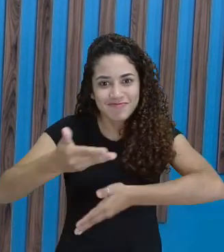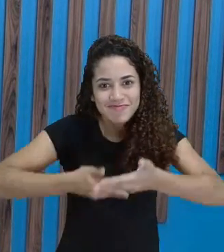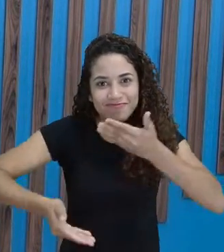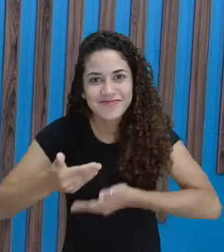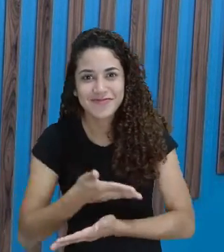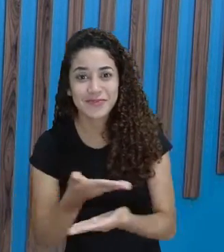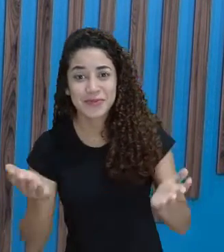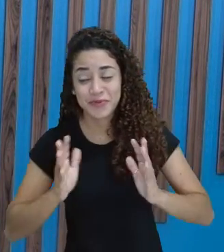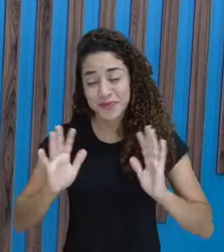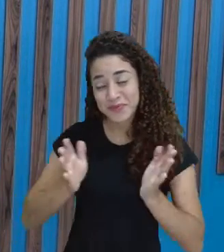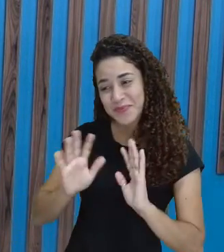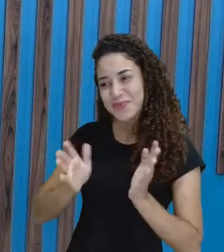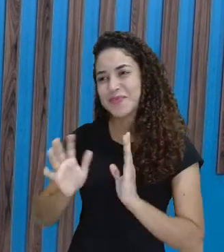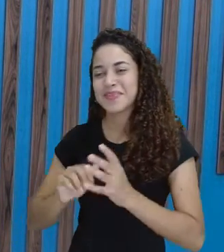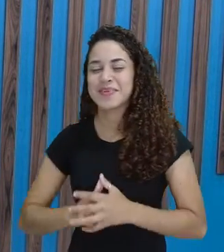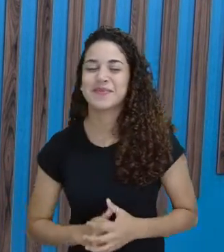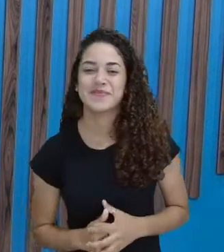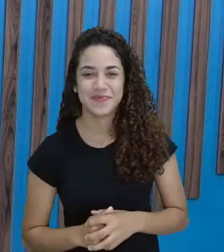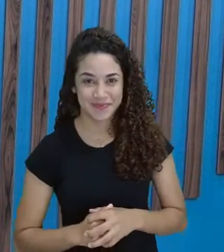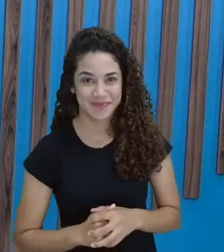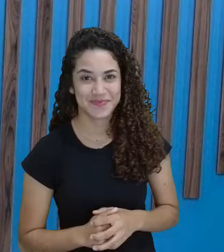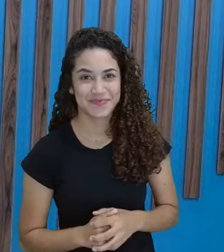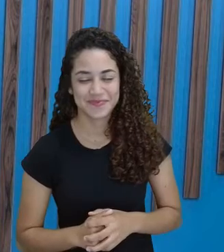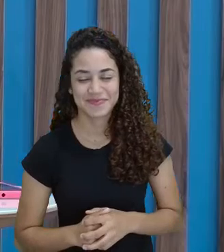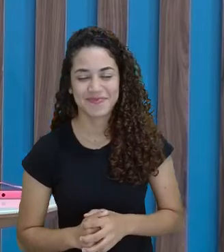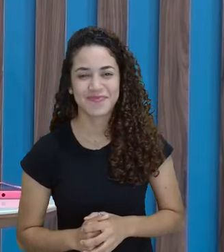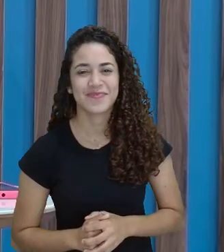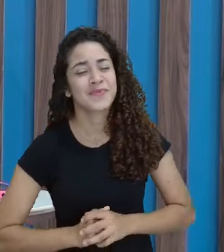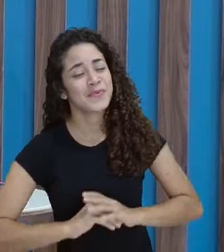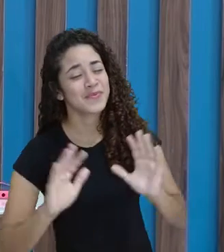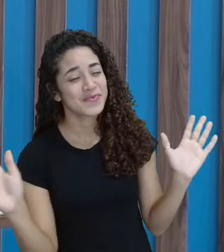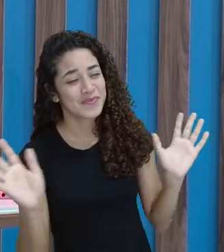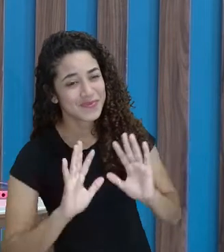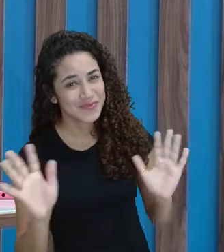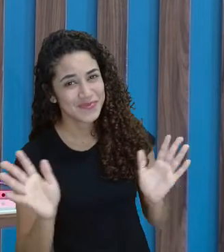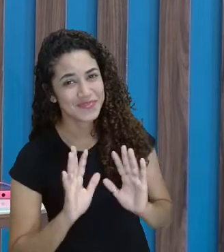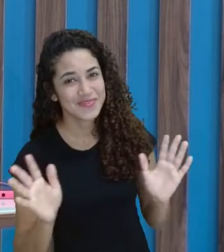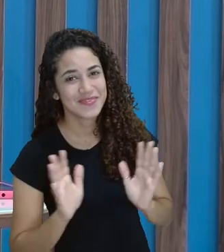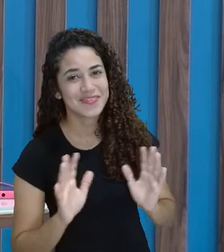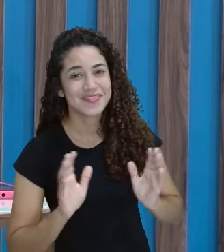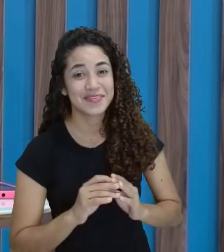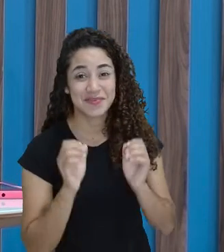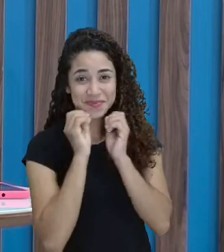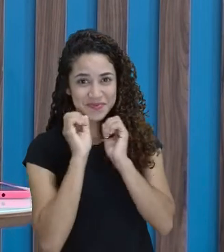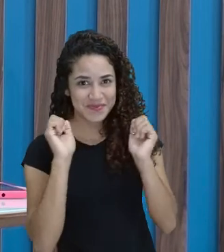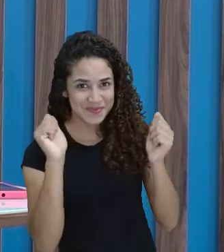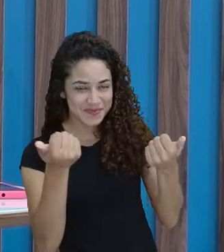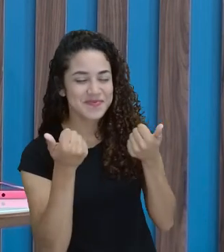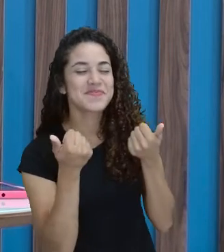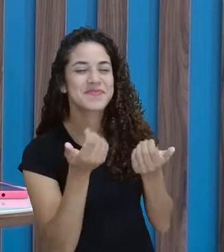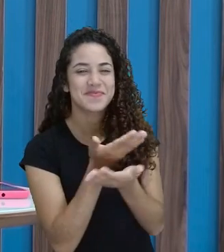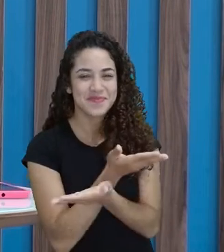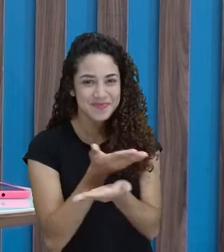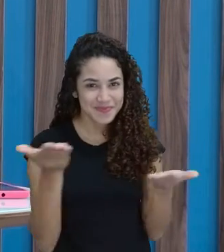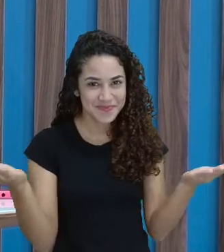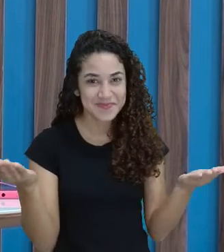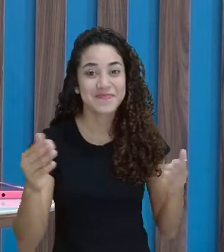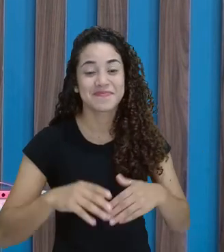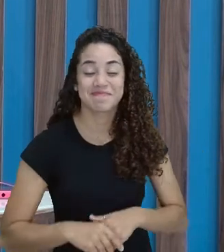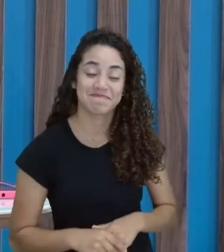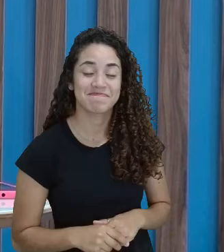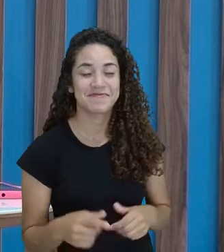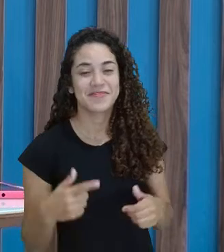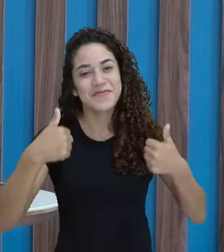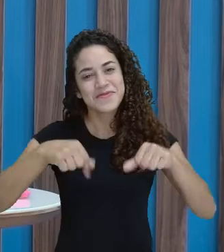Vamos dar um olá a ela. Olá, professora Kátia Cristina. Olá, e aí, tudo bem com vocês?